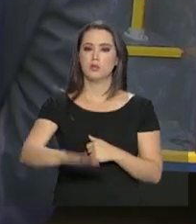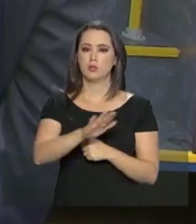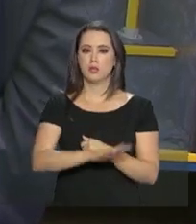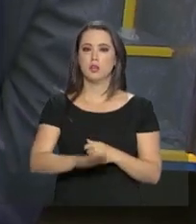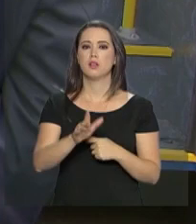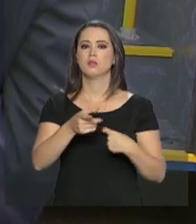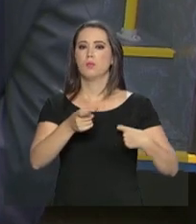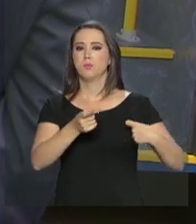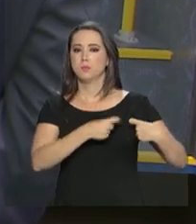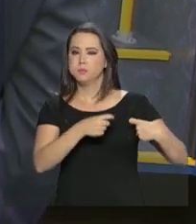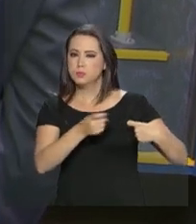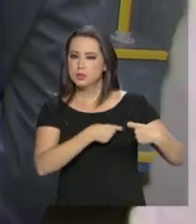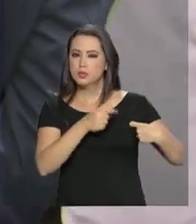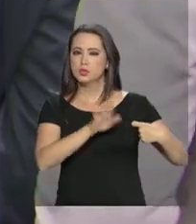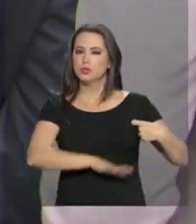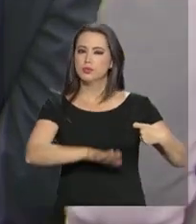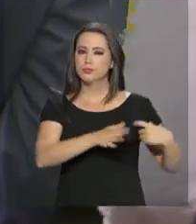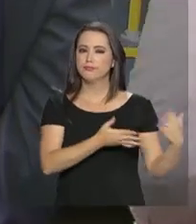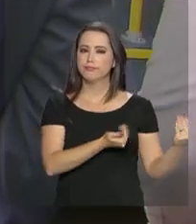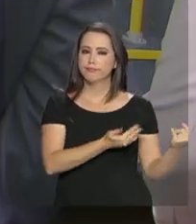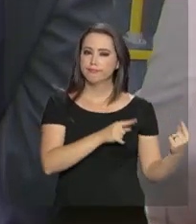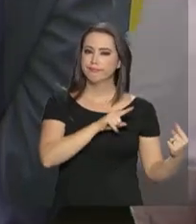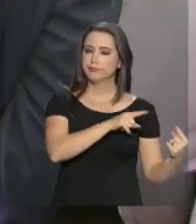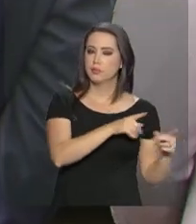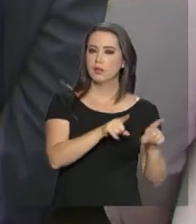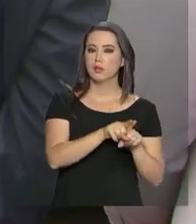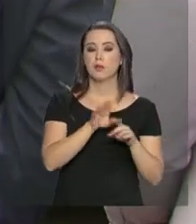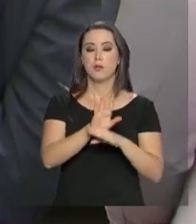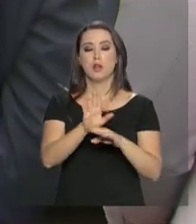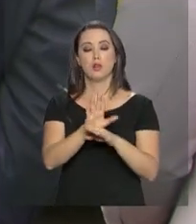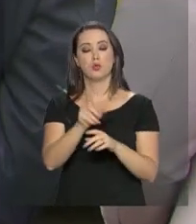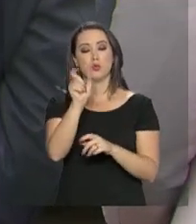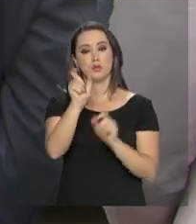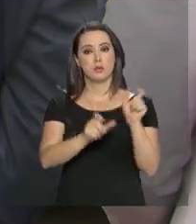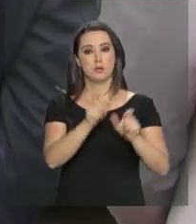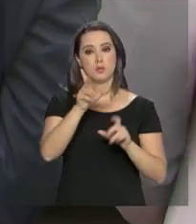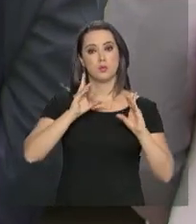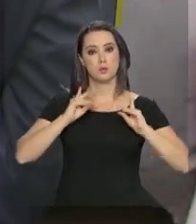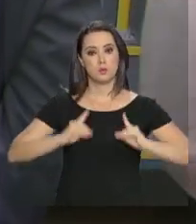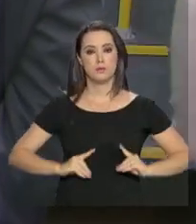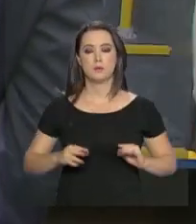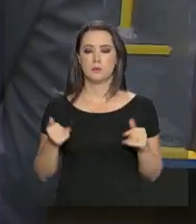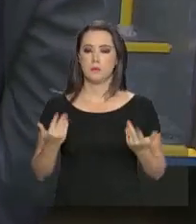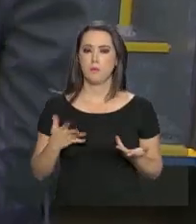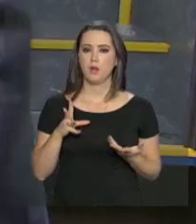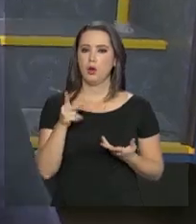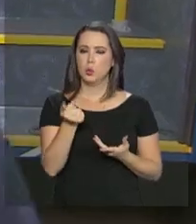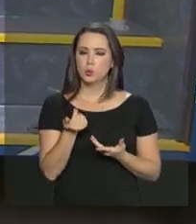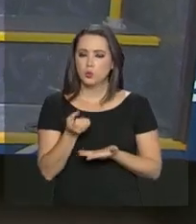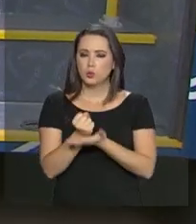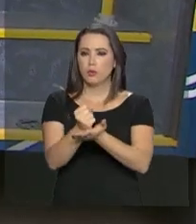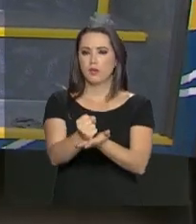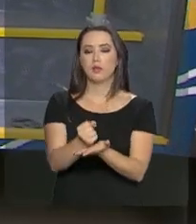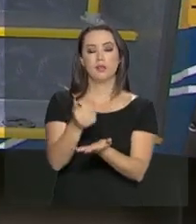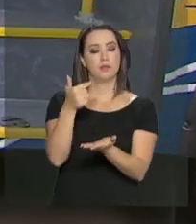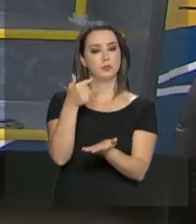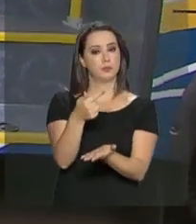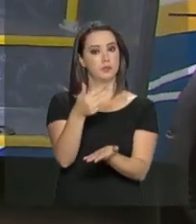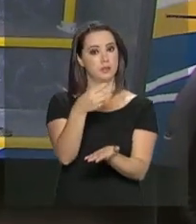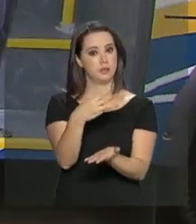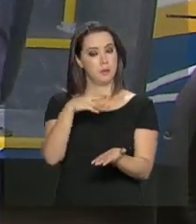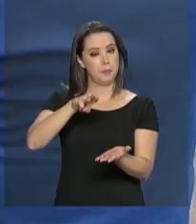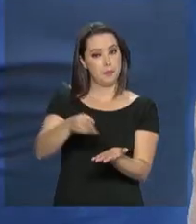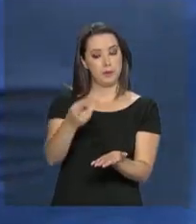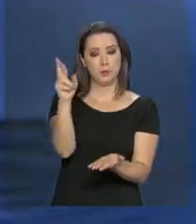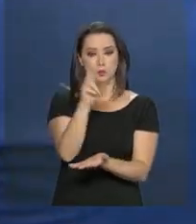fortalecer o suporte oferecido a pessoas com deficiência por exemplo ao todo foram investidos quase 73 milhões